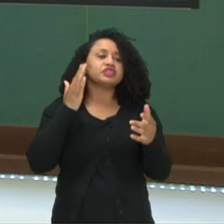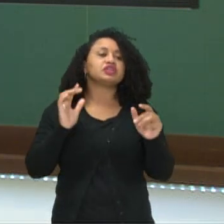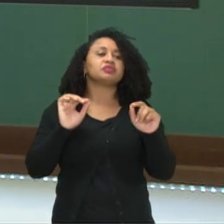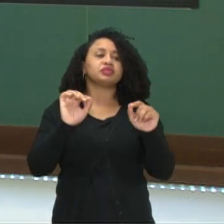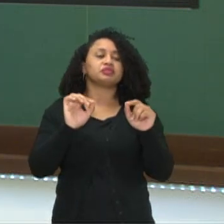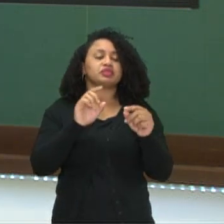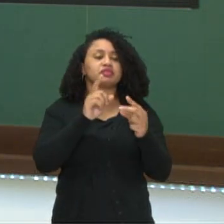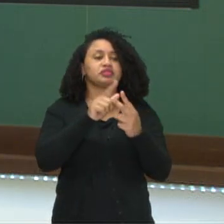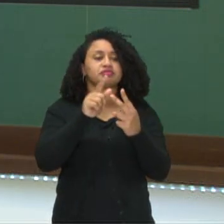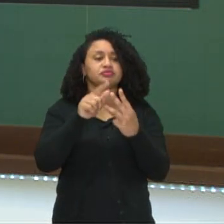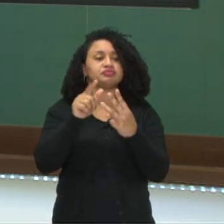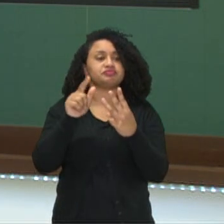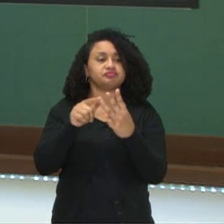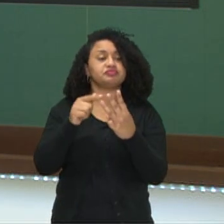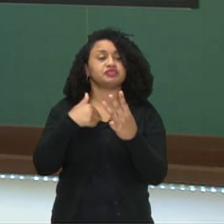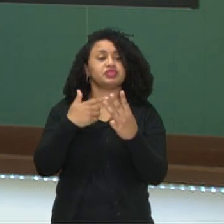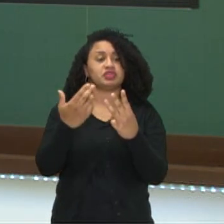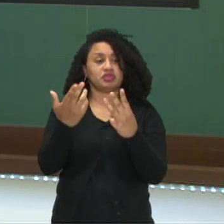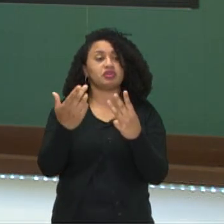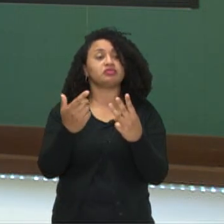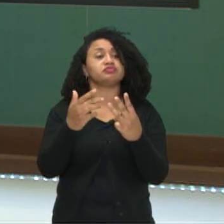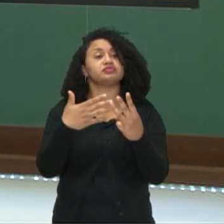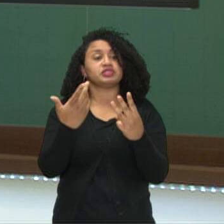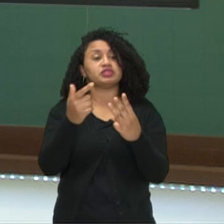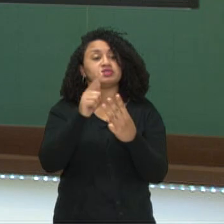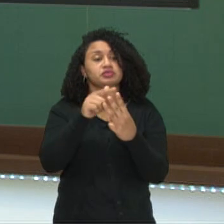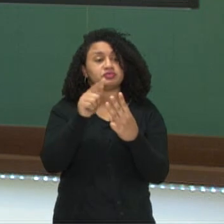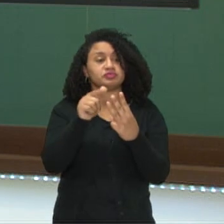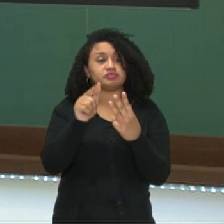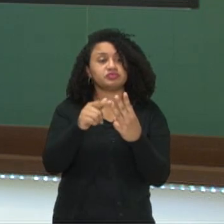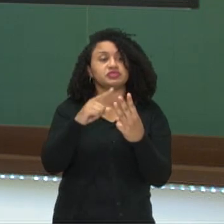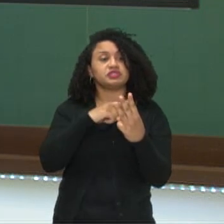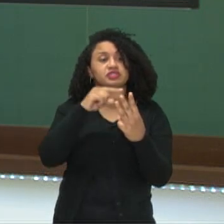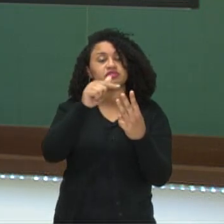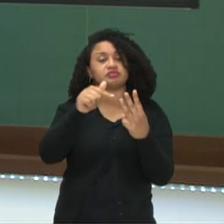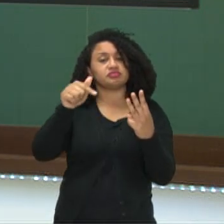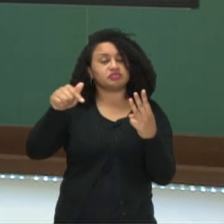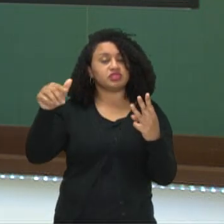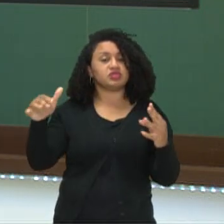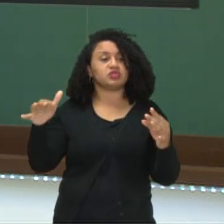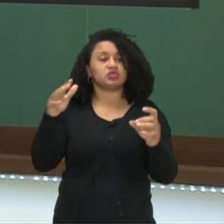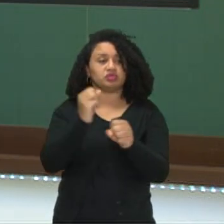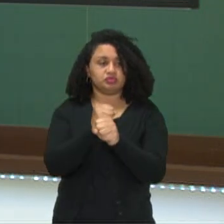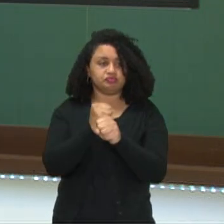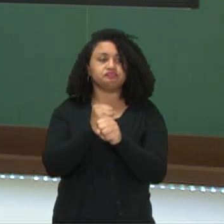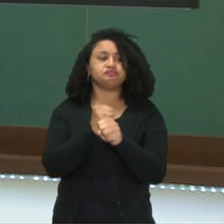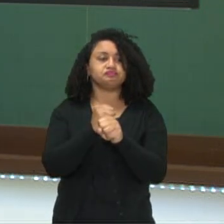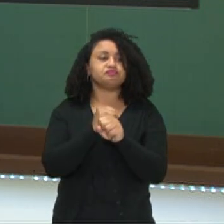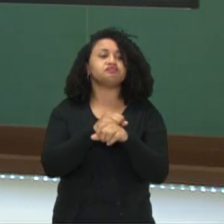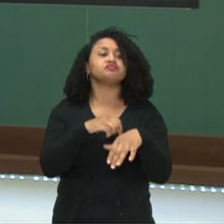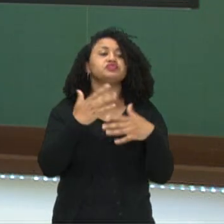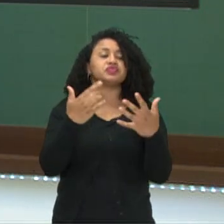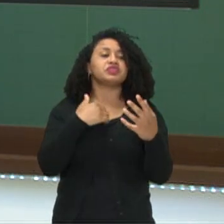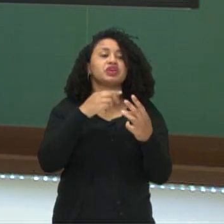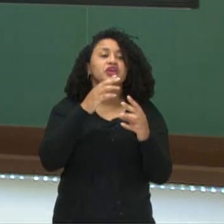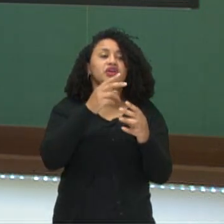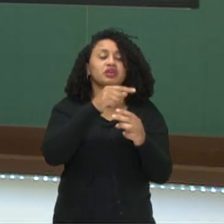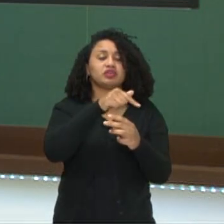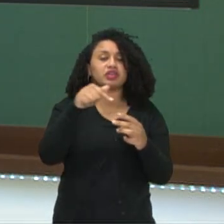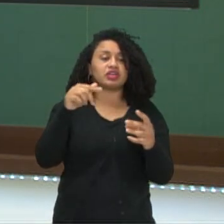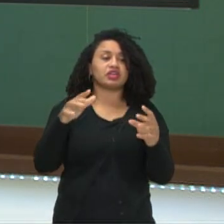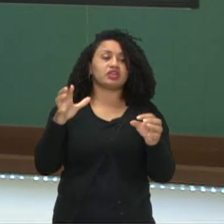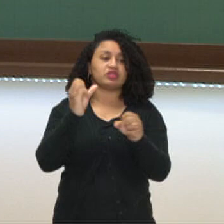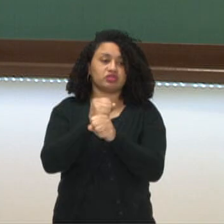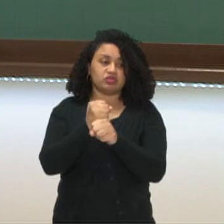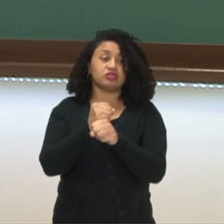estão com a mesma tensão e os três vão ter cargas somadas. Como a carga total, e